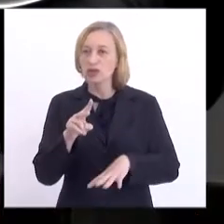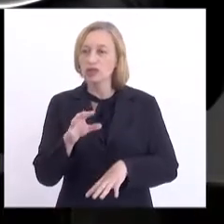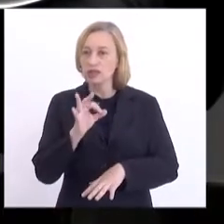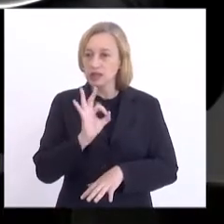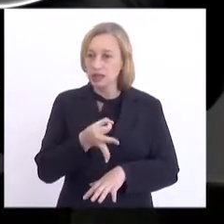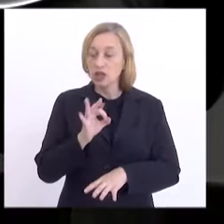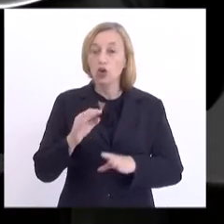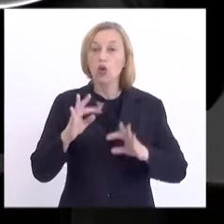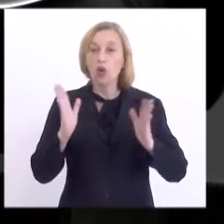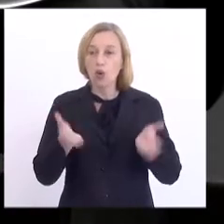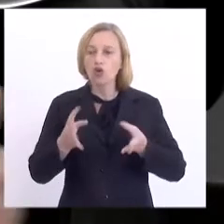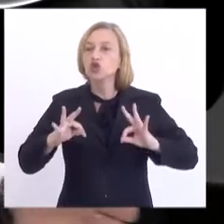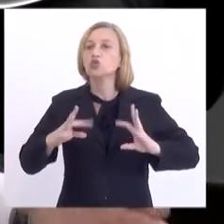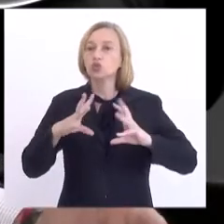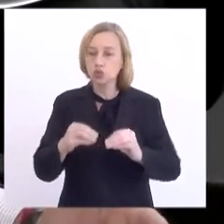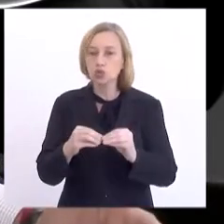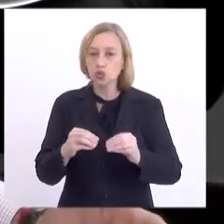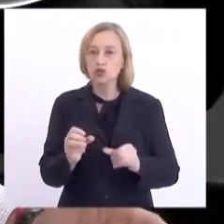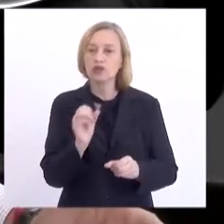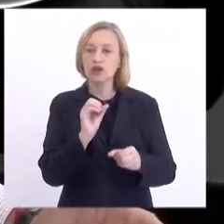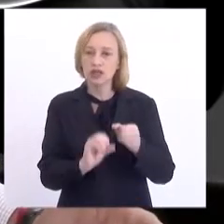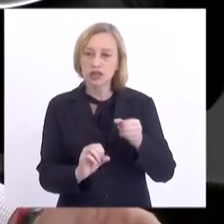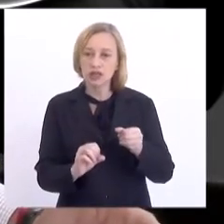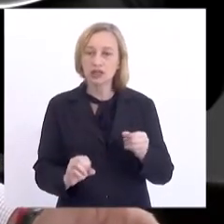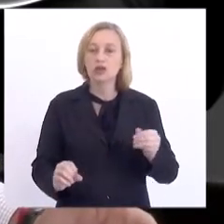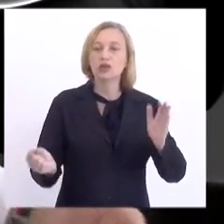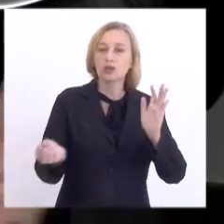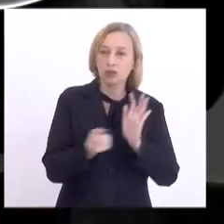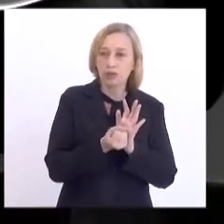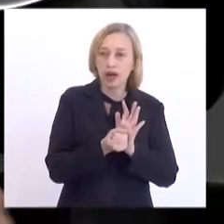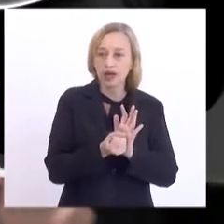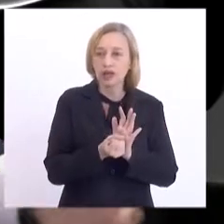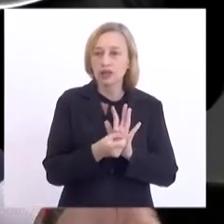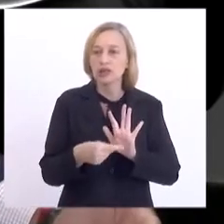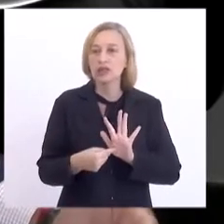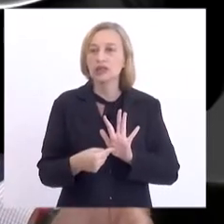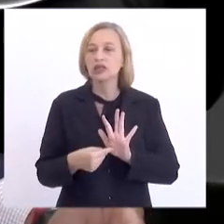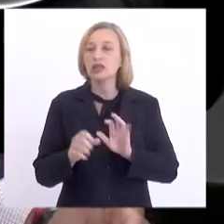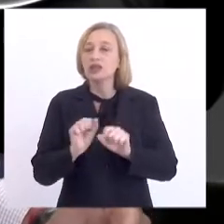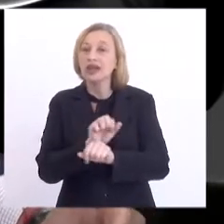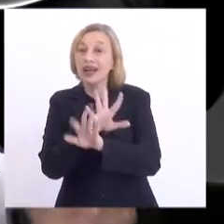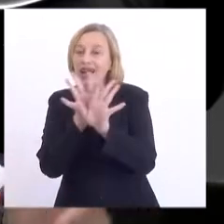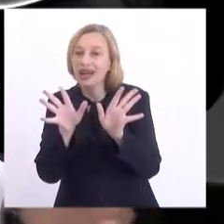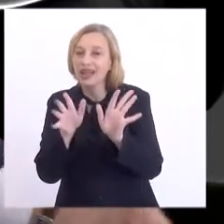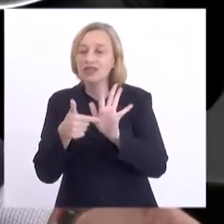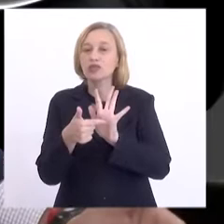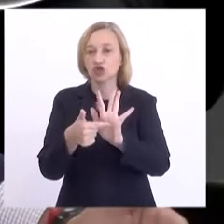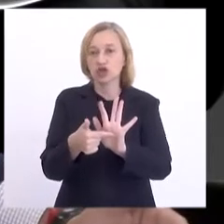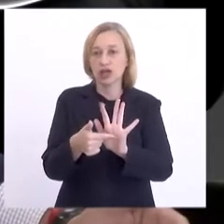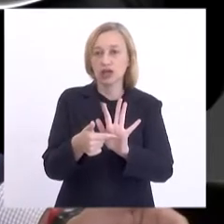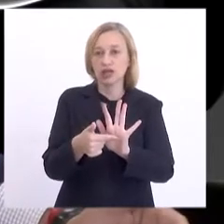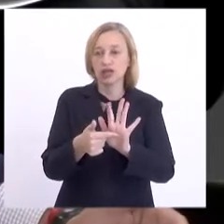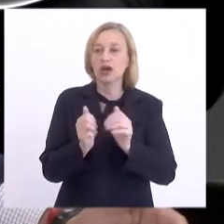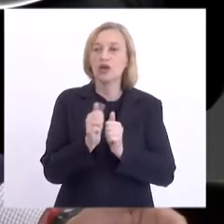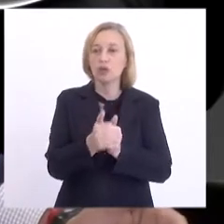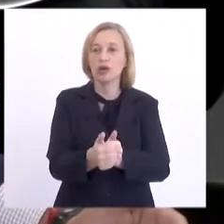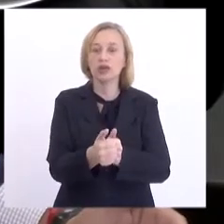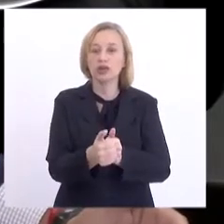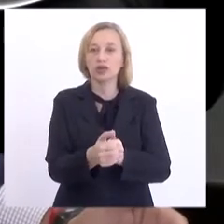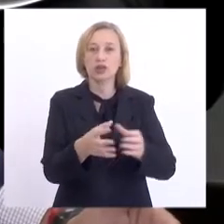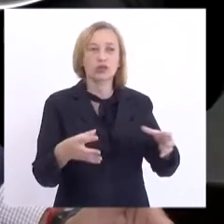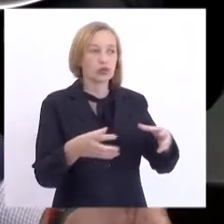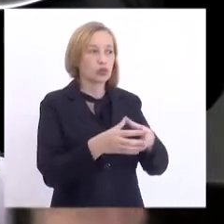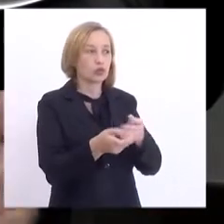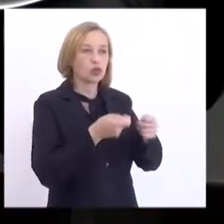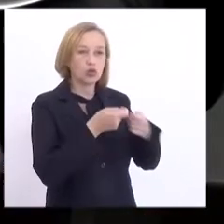hoje tudo que vem sendo feito no pacto está sendo dado transparência e está sendo acompanhado pelos órgãos de